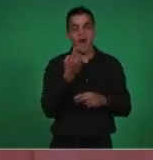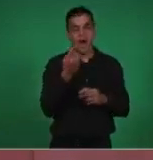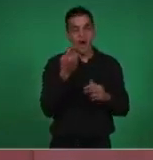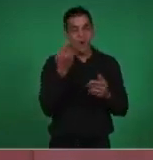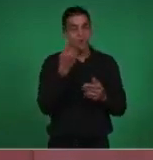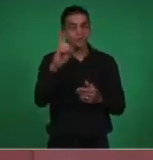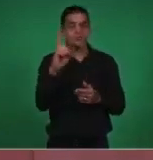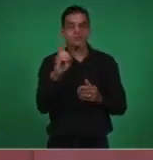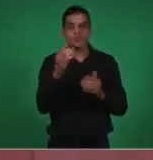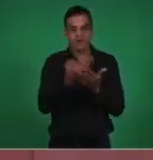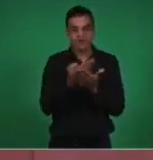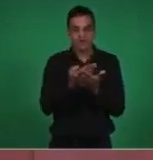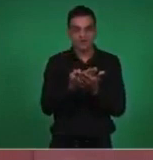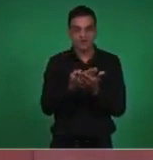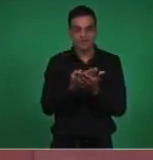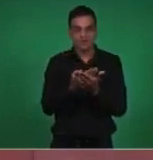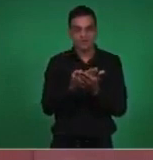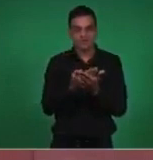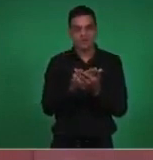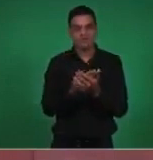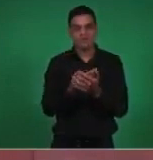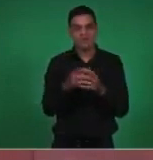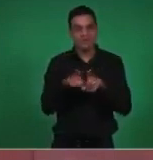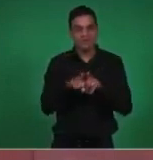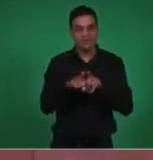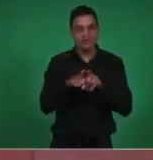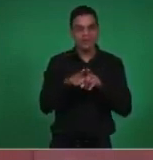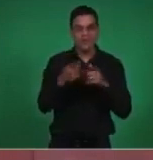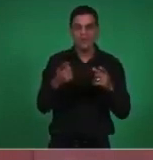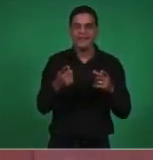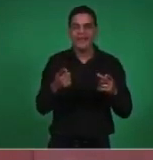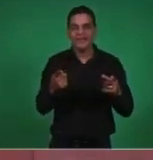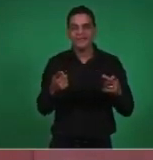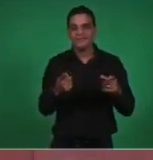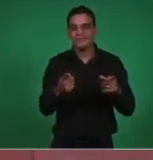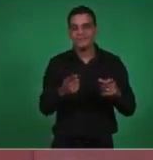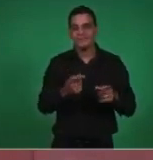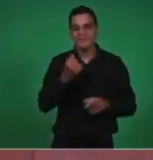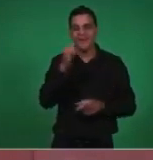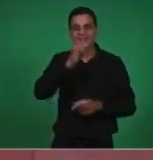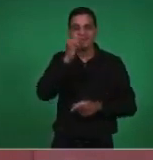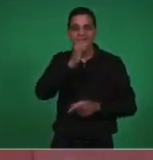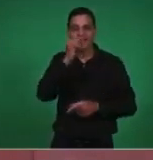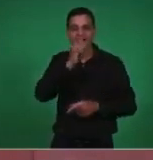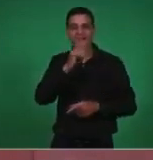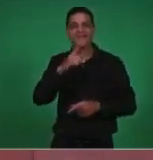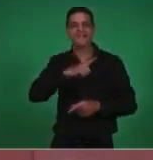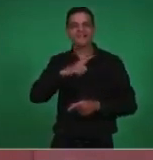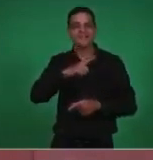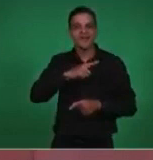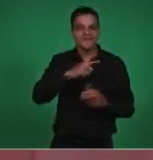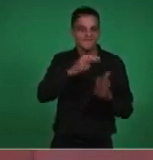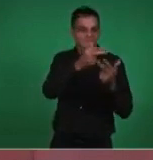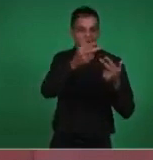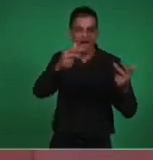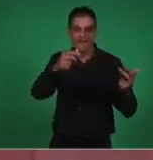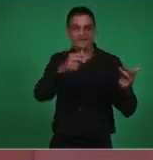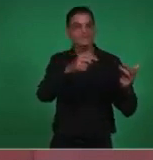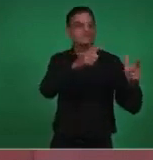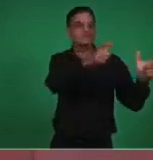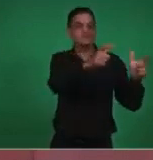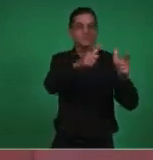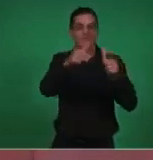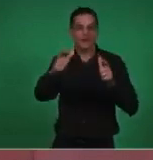Na Itália, nós estamos em Mantova, Milão, Turim, Roma, Treviso, Pisa e